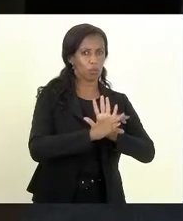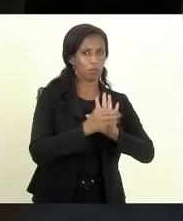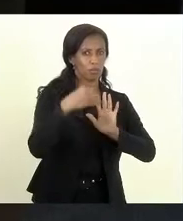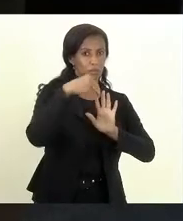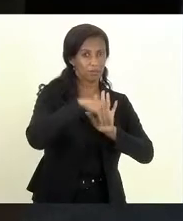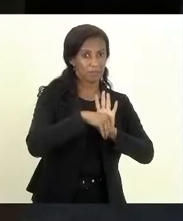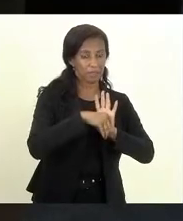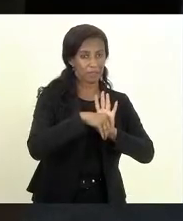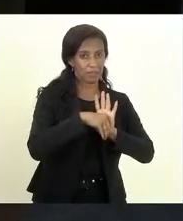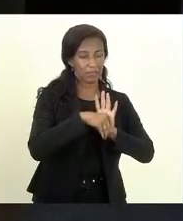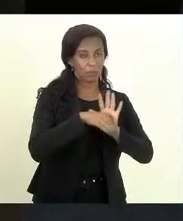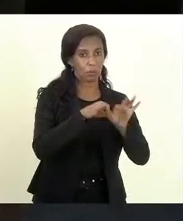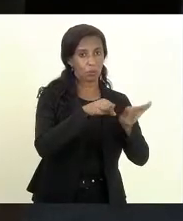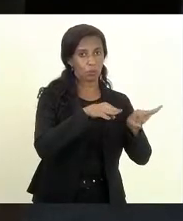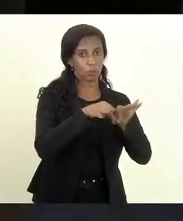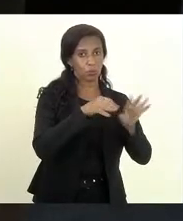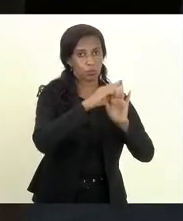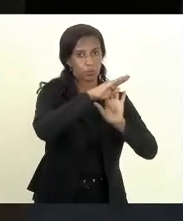projeto sobre